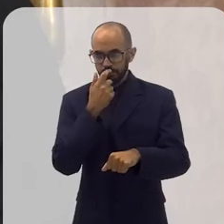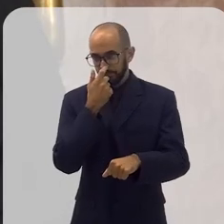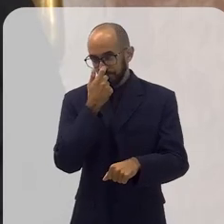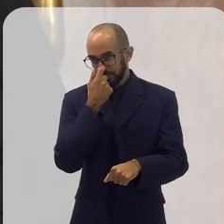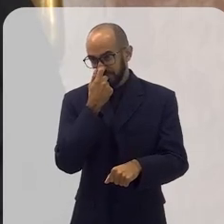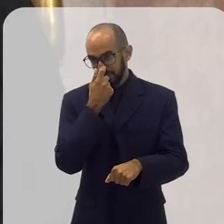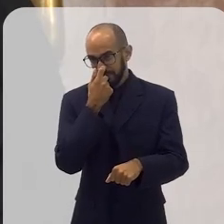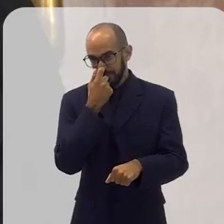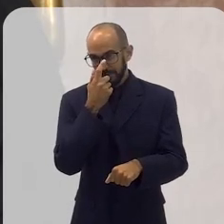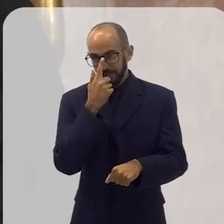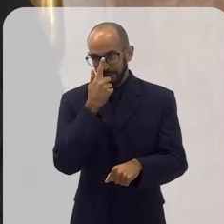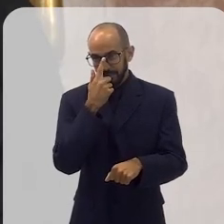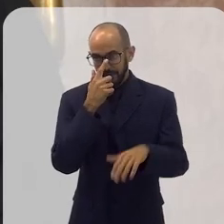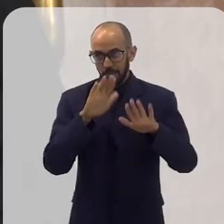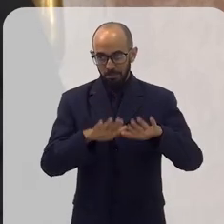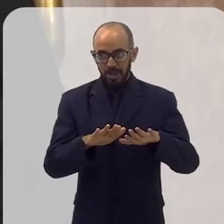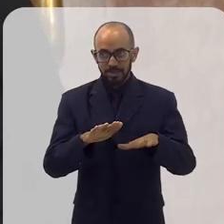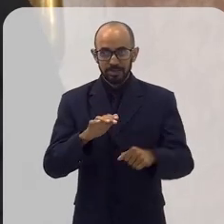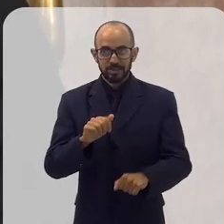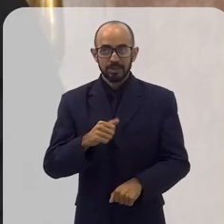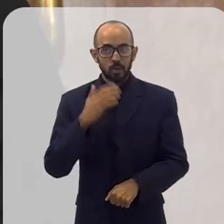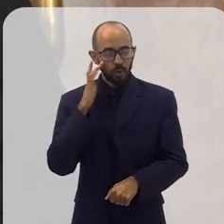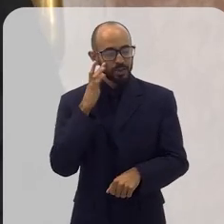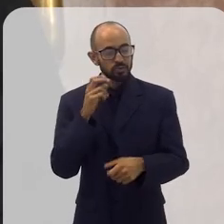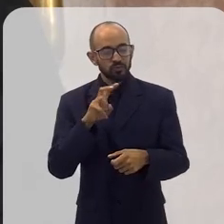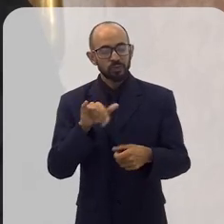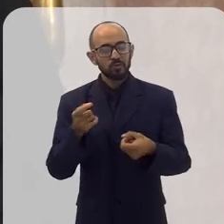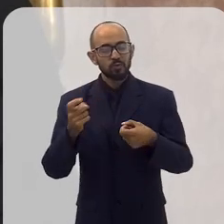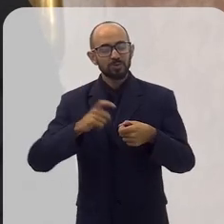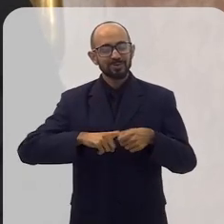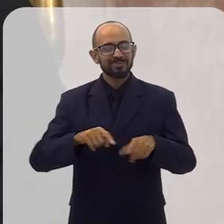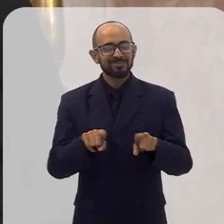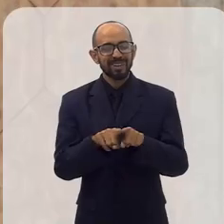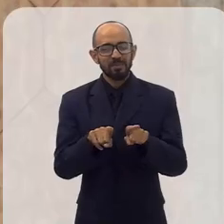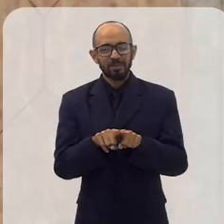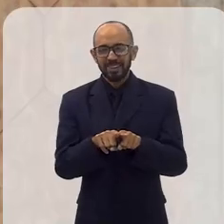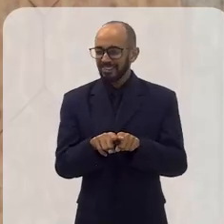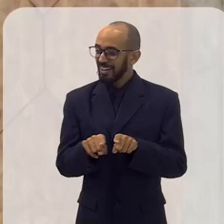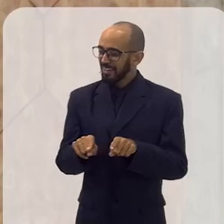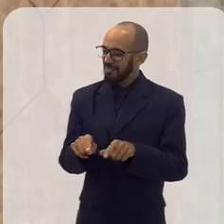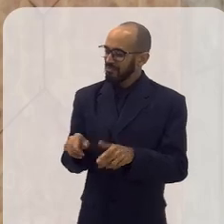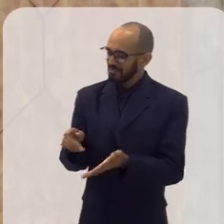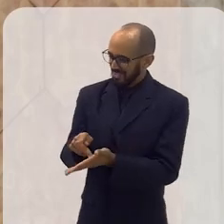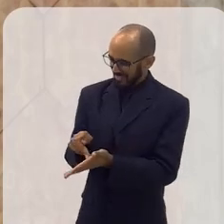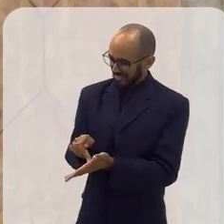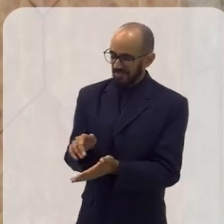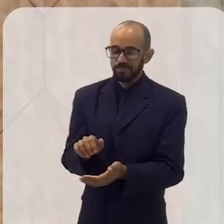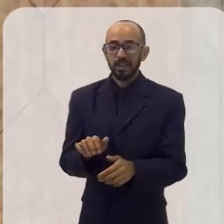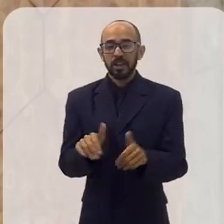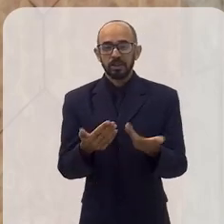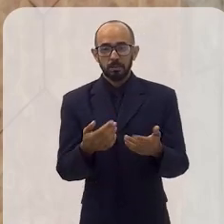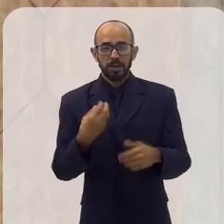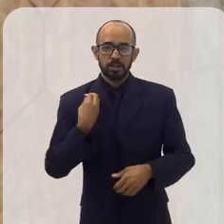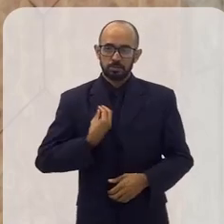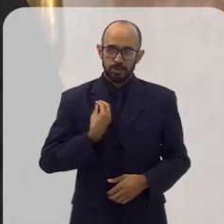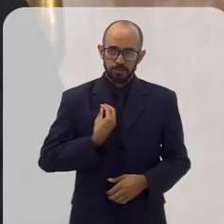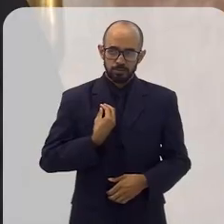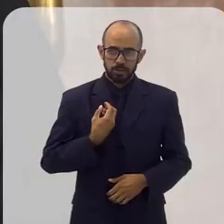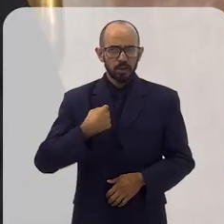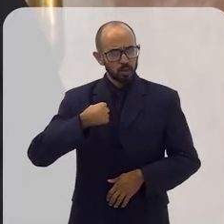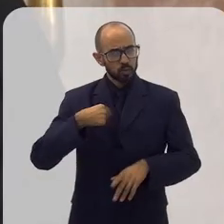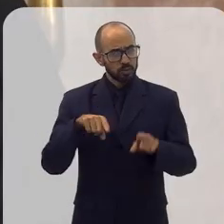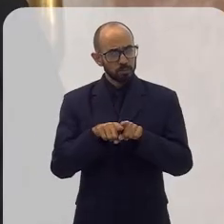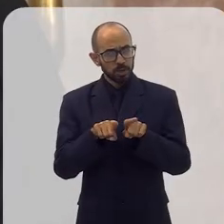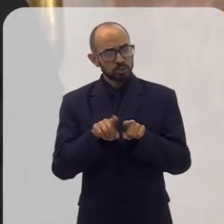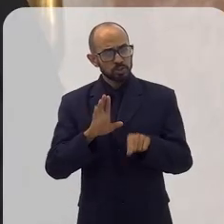parou isso, mas eu acho que vai voltar também essa tradição para que eles